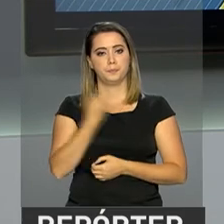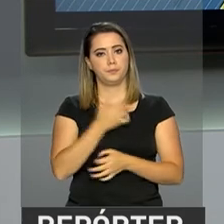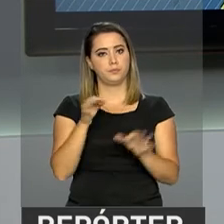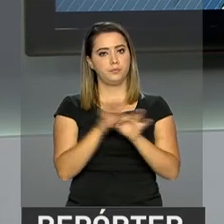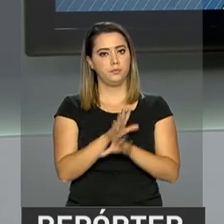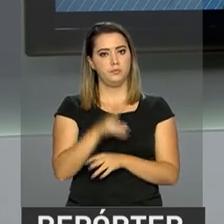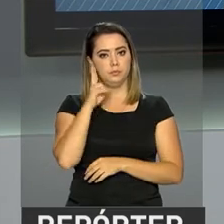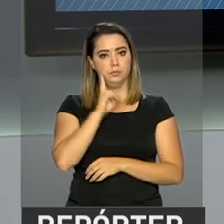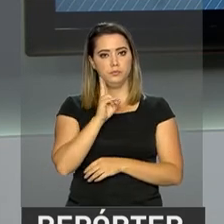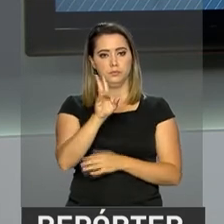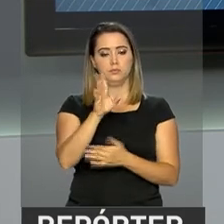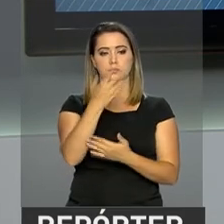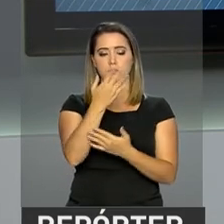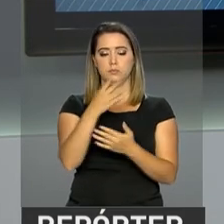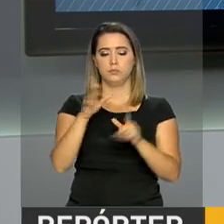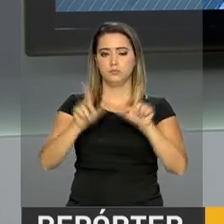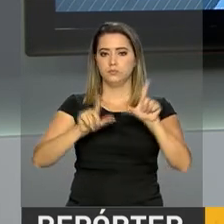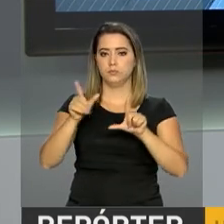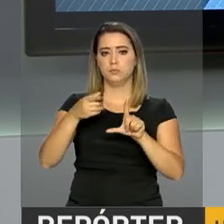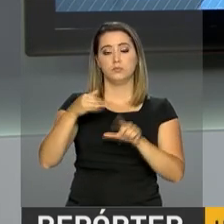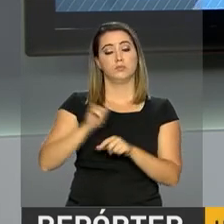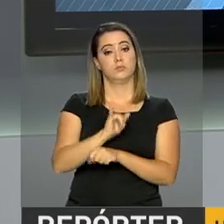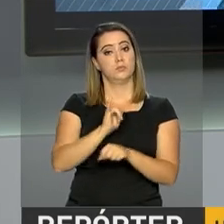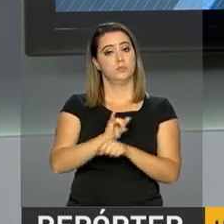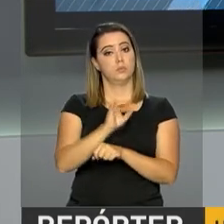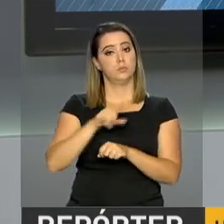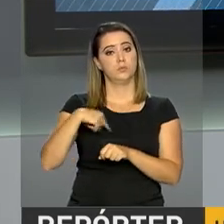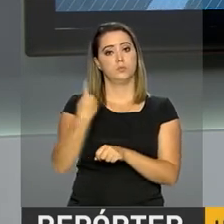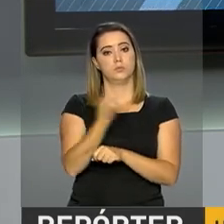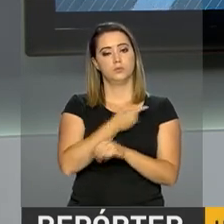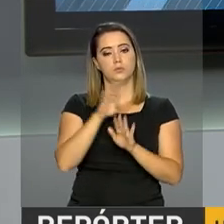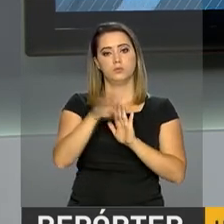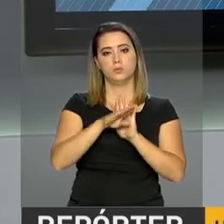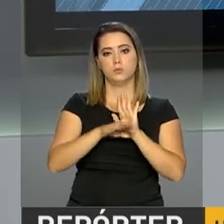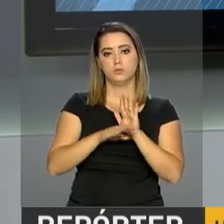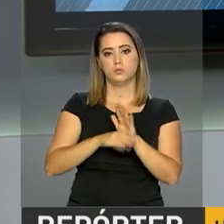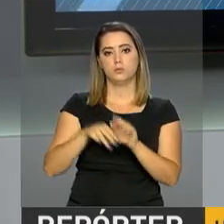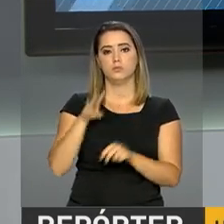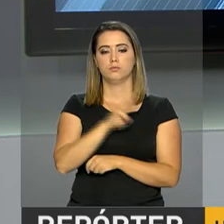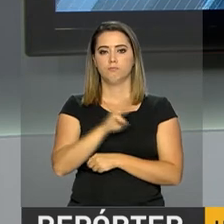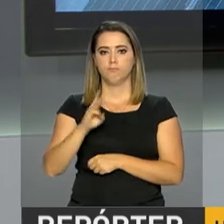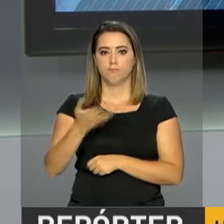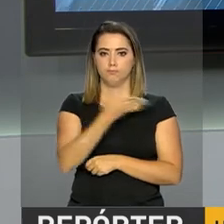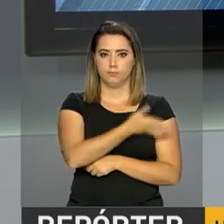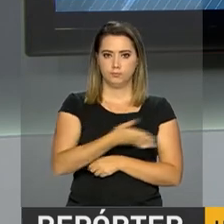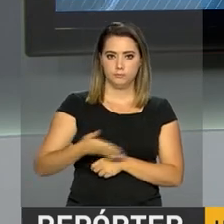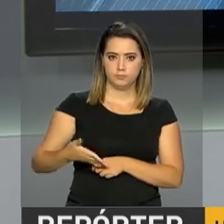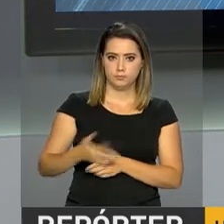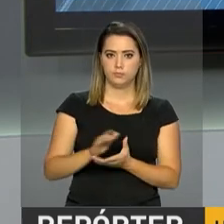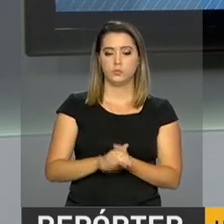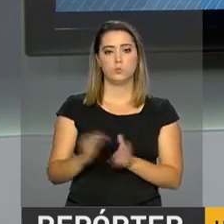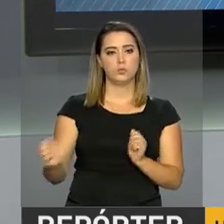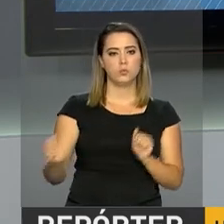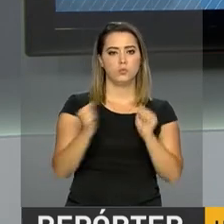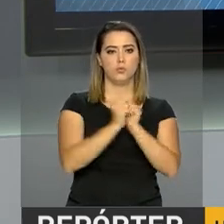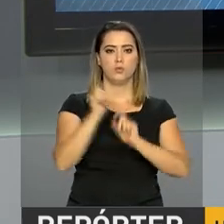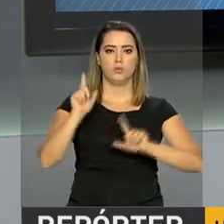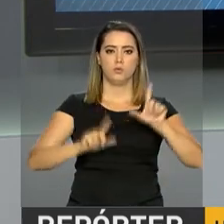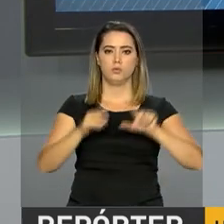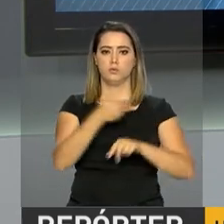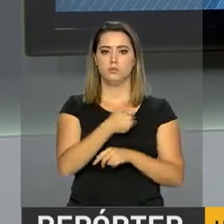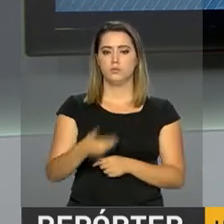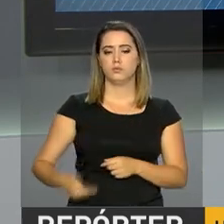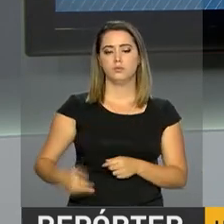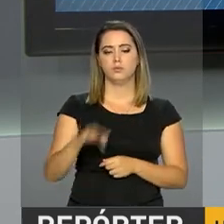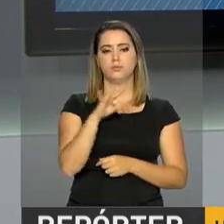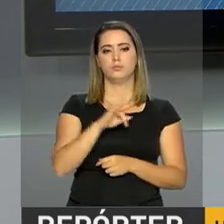por aqui você pode rever as reportagens no youtube e toda a nossa programação também está na página da nbr na internet continue com a